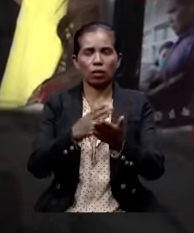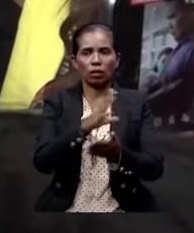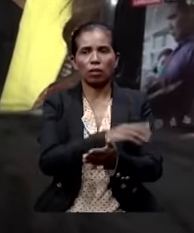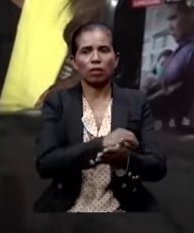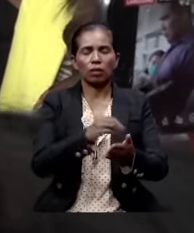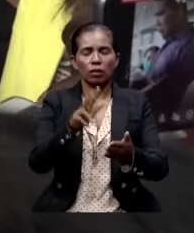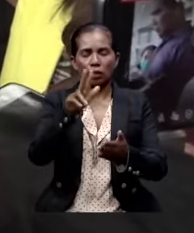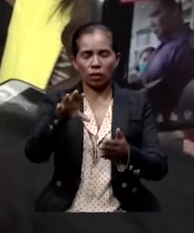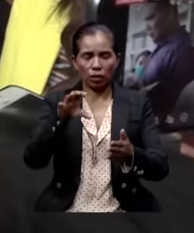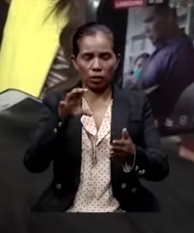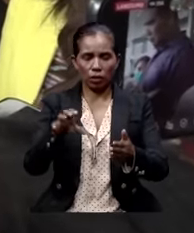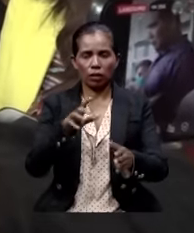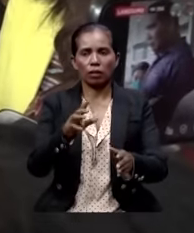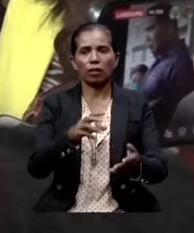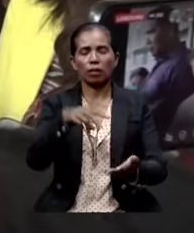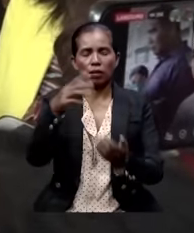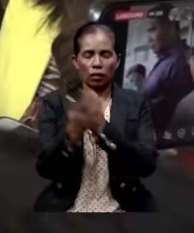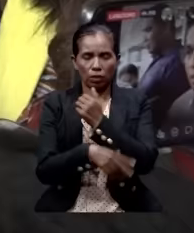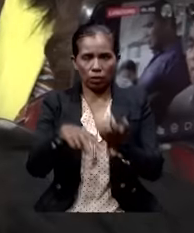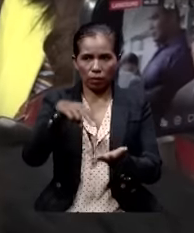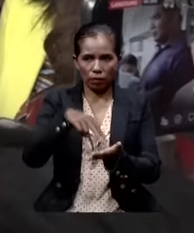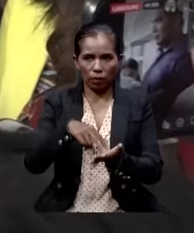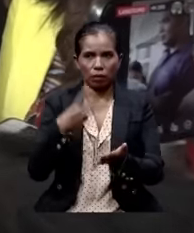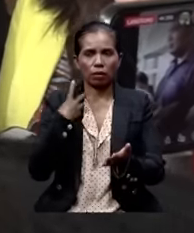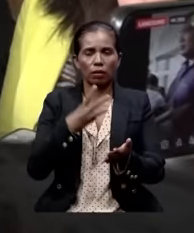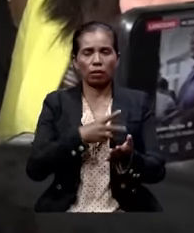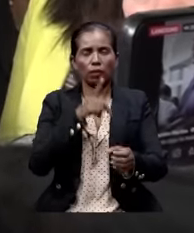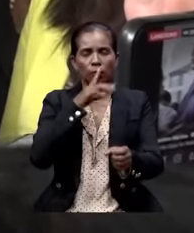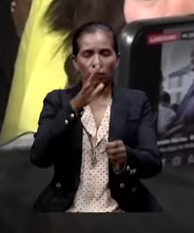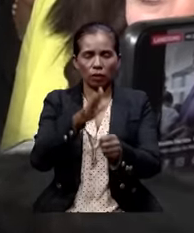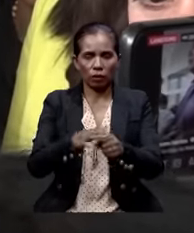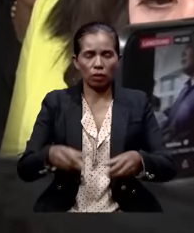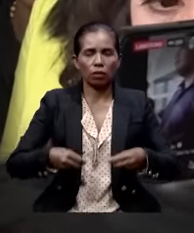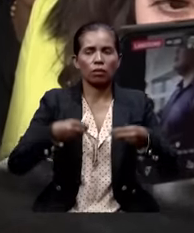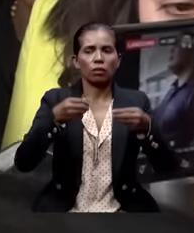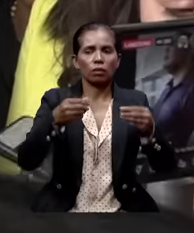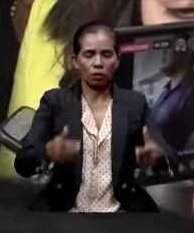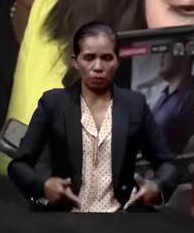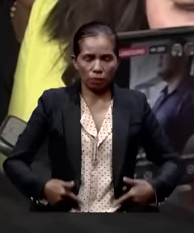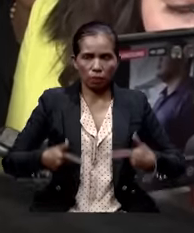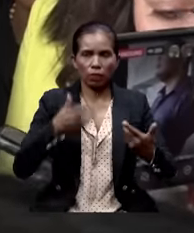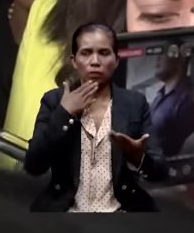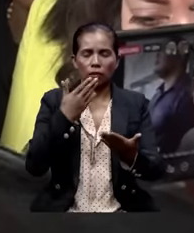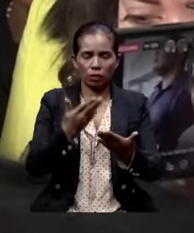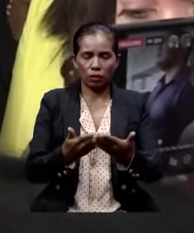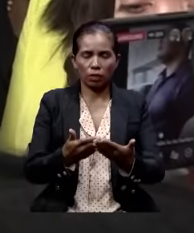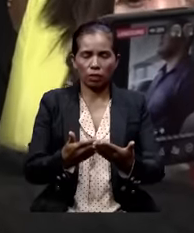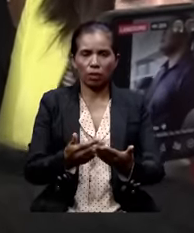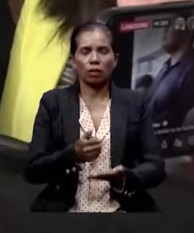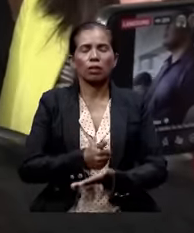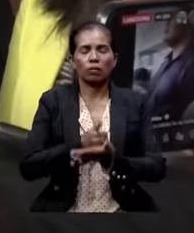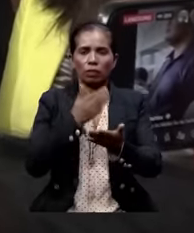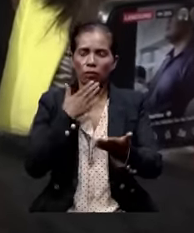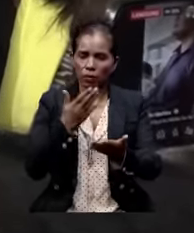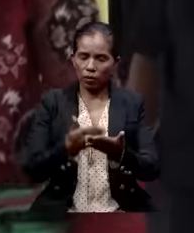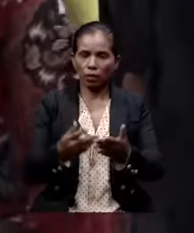pessoas matem a raída nem hambri e ita ne compromisso maka for deliver Morris Diak deliver service ne beke Diak